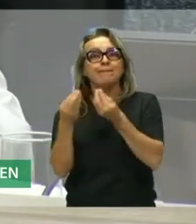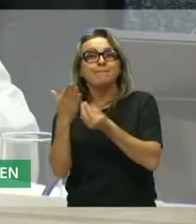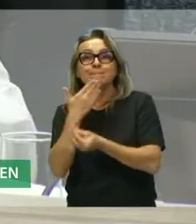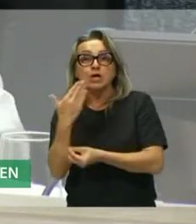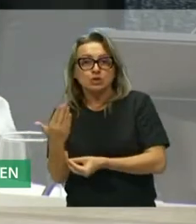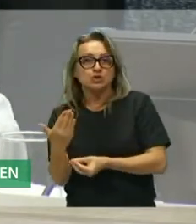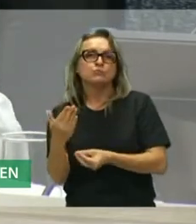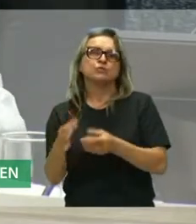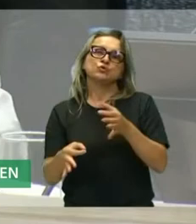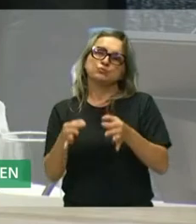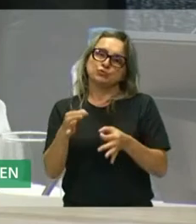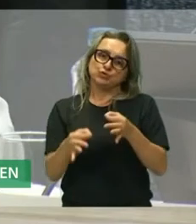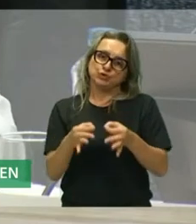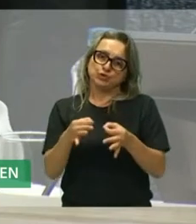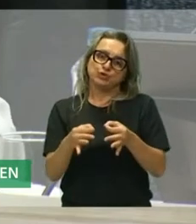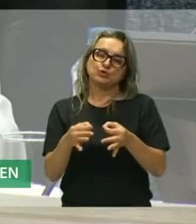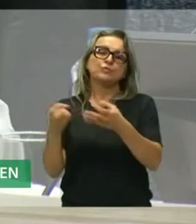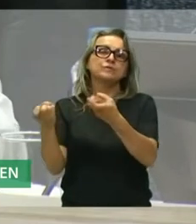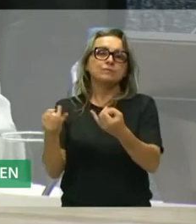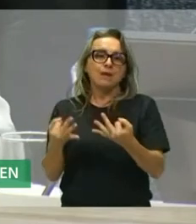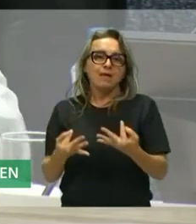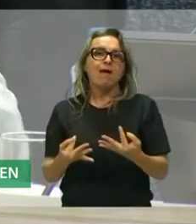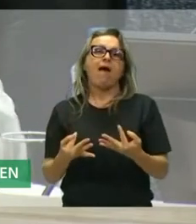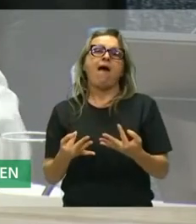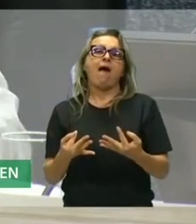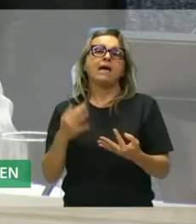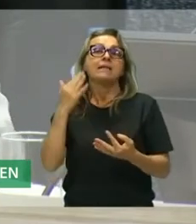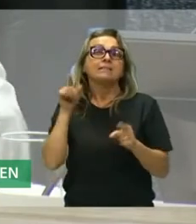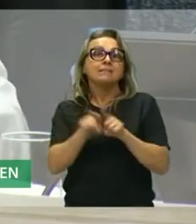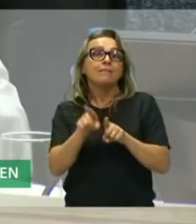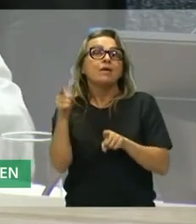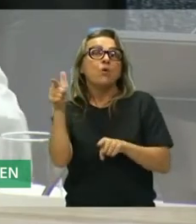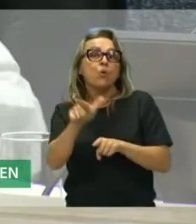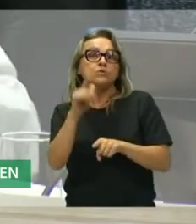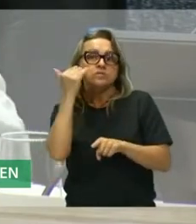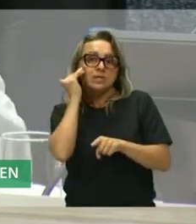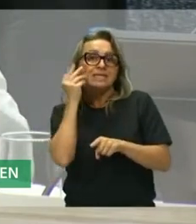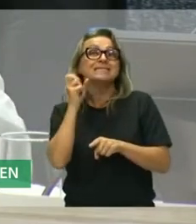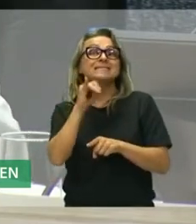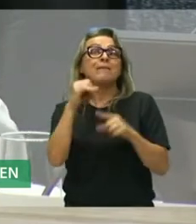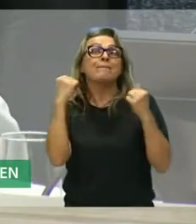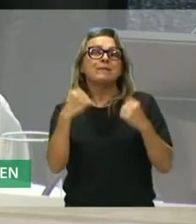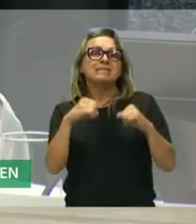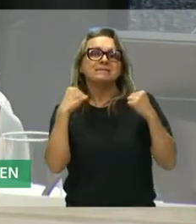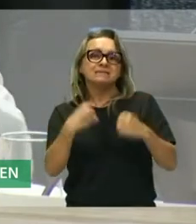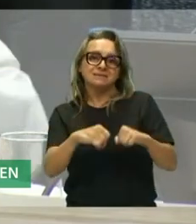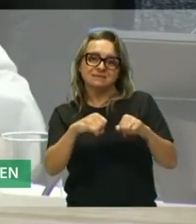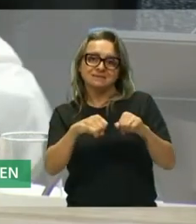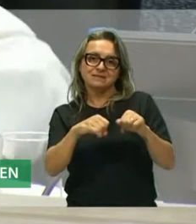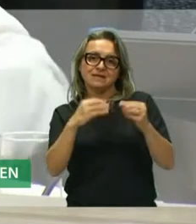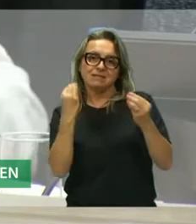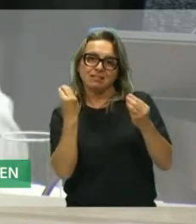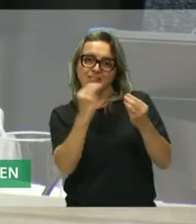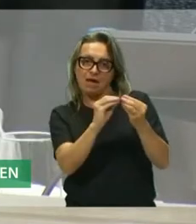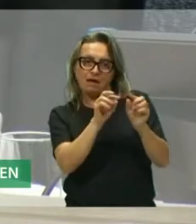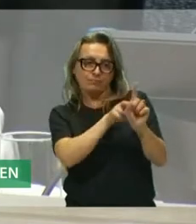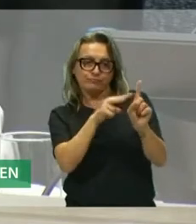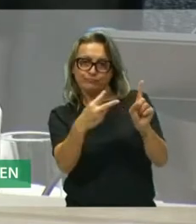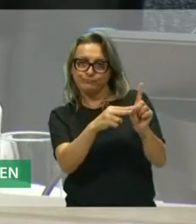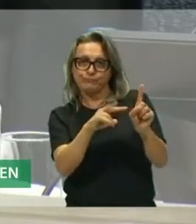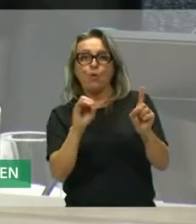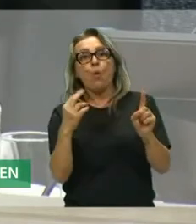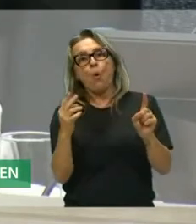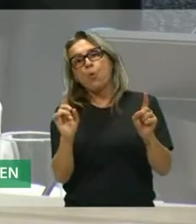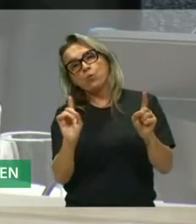era necessário colocar ou não, né? Então é uma questão assim de compreensão daquilo que é pedido, mas nesse valor que eu lhe